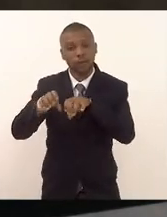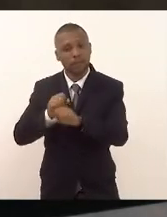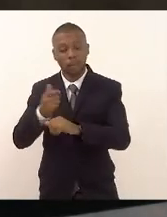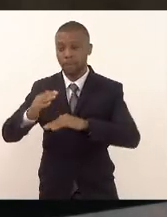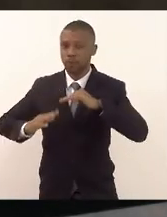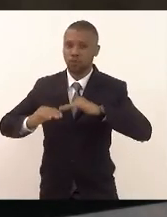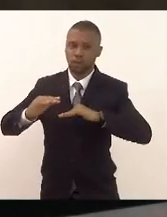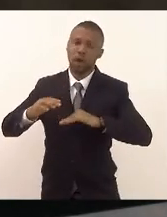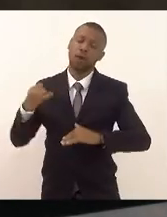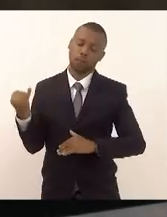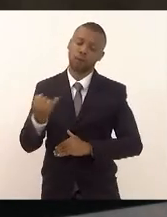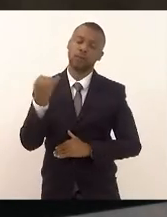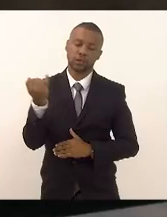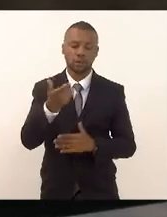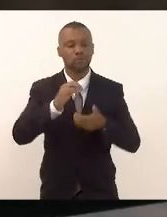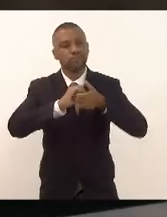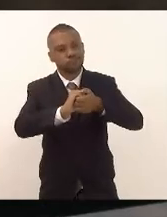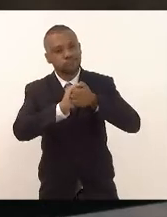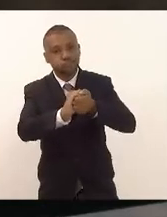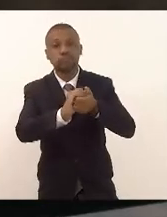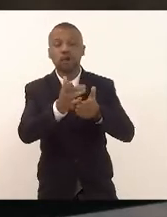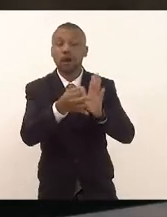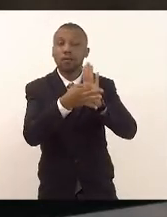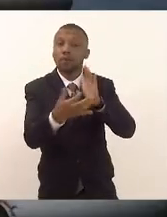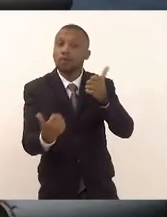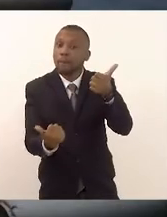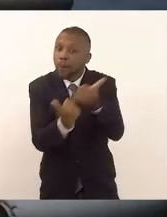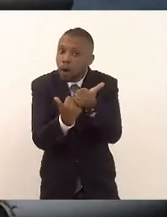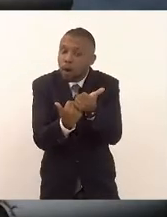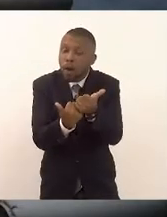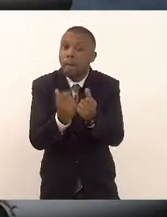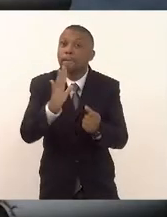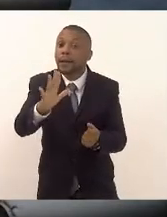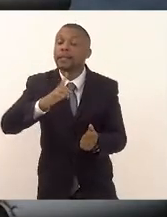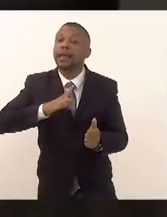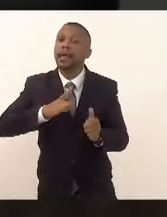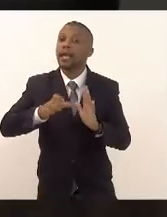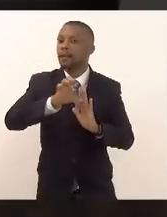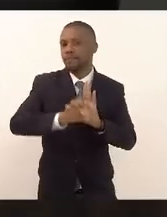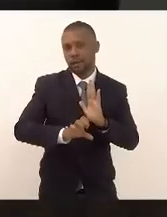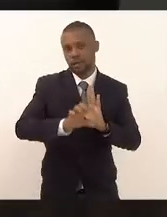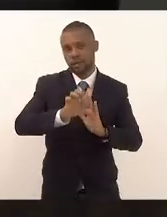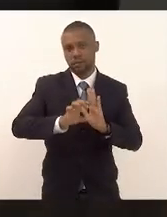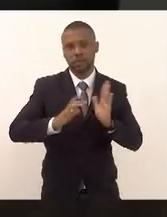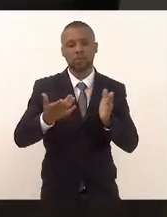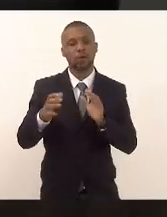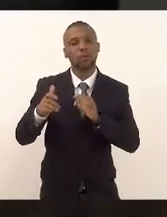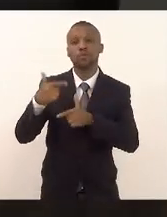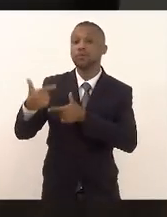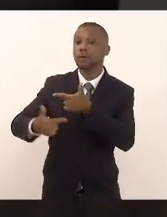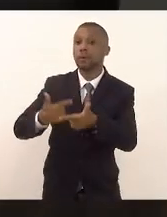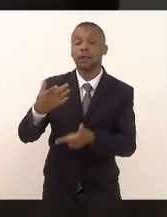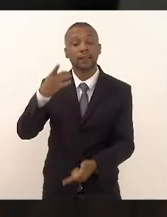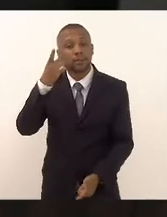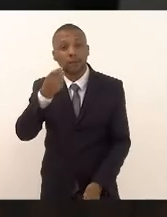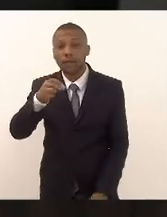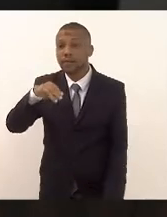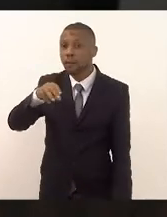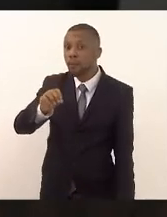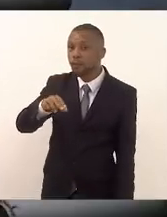a deputada Célia Jordão, parecer favorável, com emendas. Pela Comissão de Trabalho, deputada Mônica Francisco.